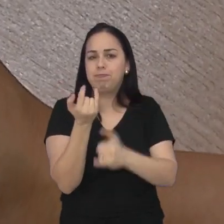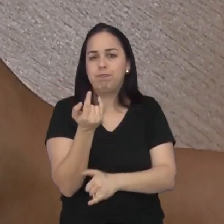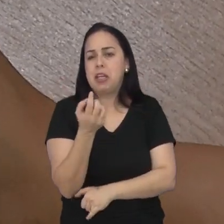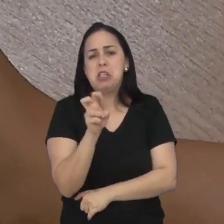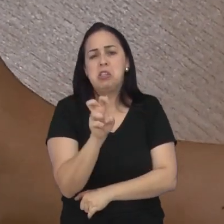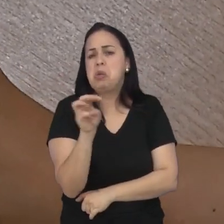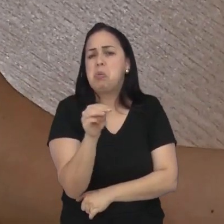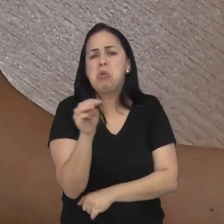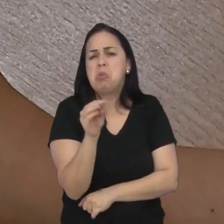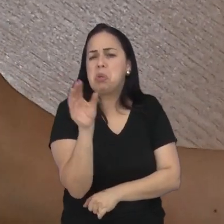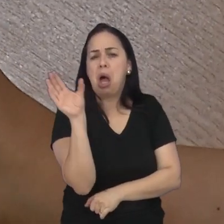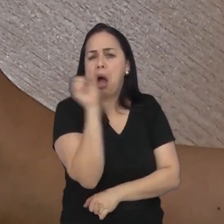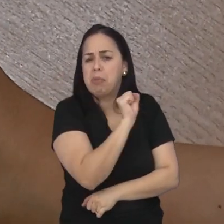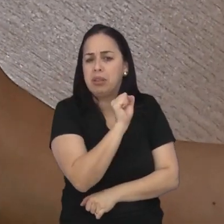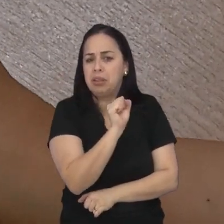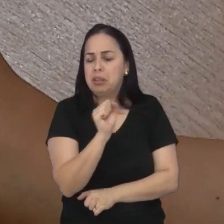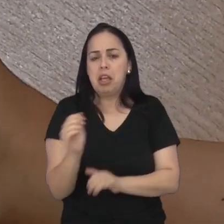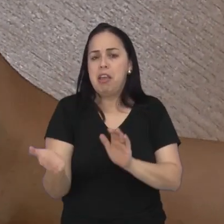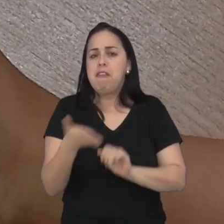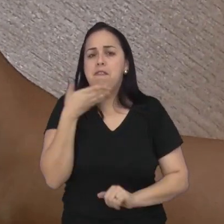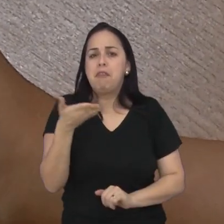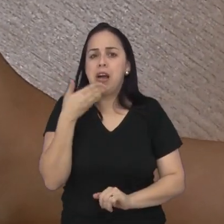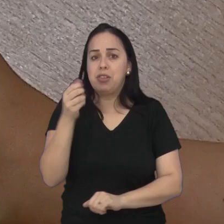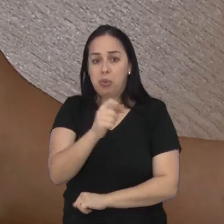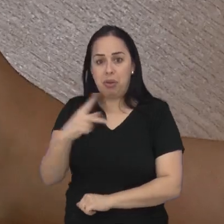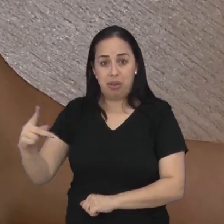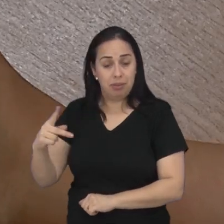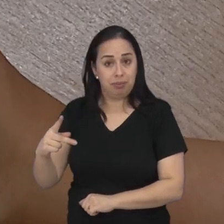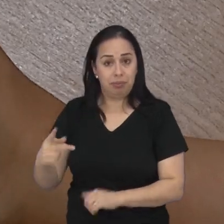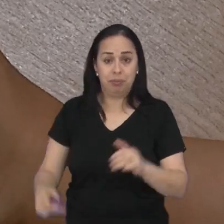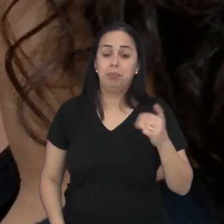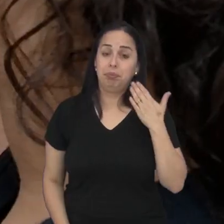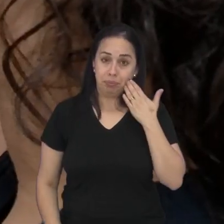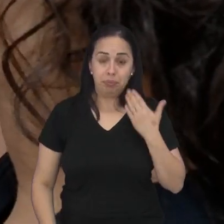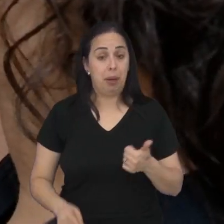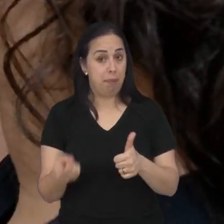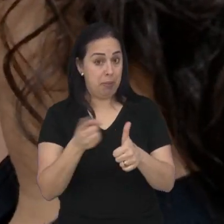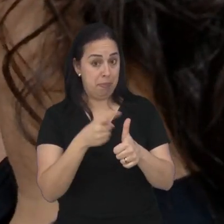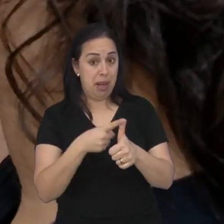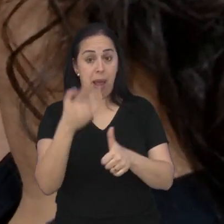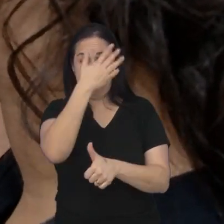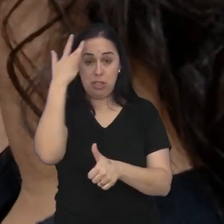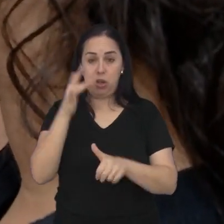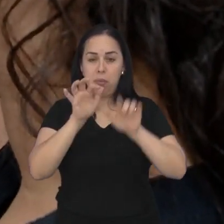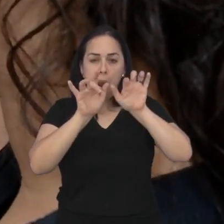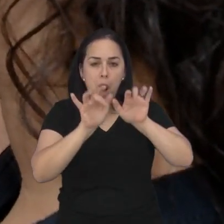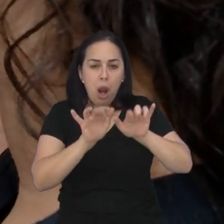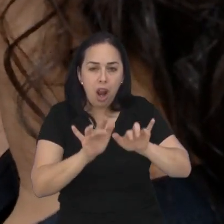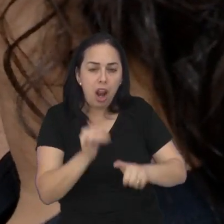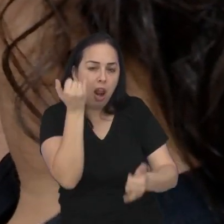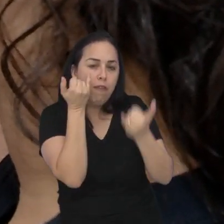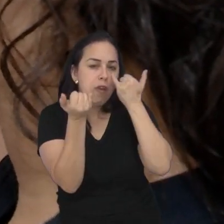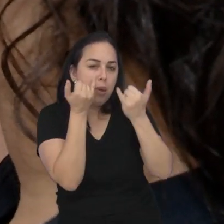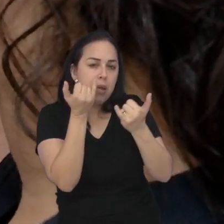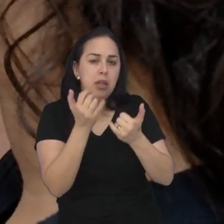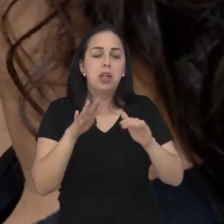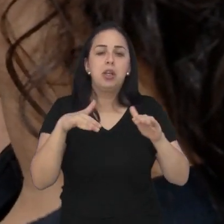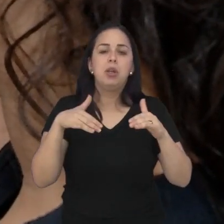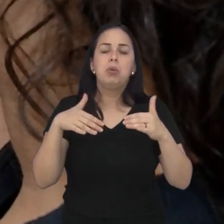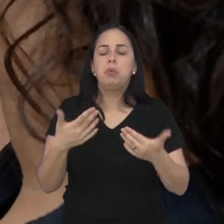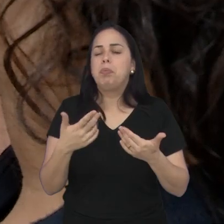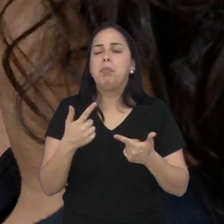não passa dos 5 minutos. Tudo é feito pelo aplicativo e-Notariado. Primeiro, a pessoa preenche um formulário listando